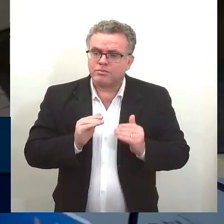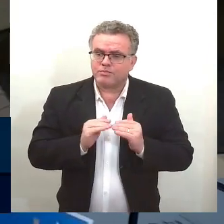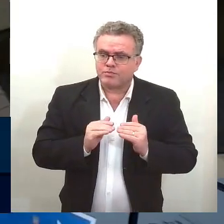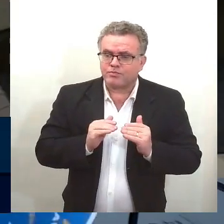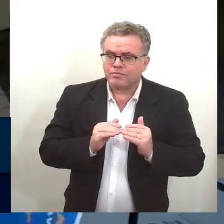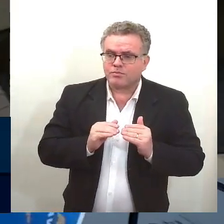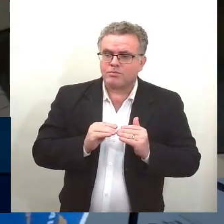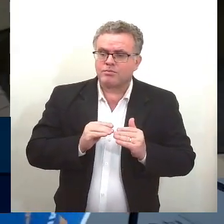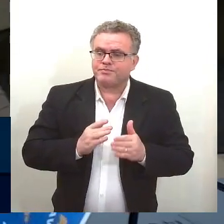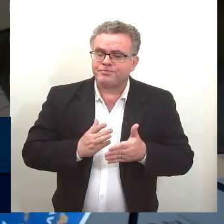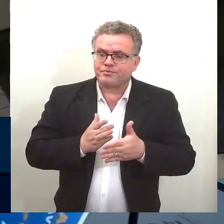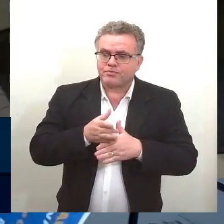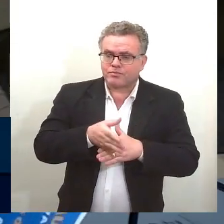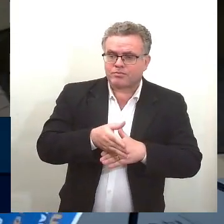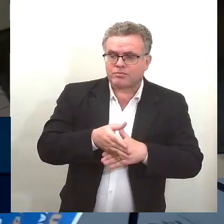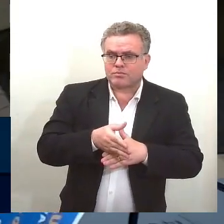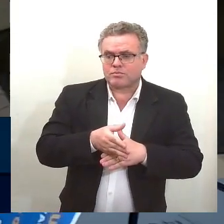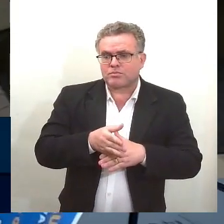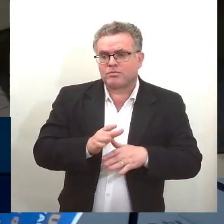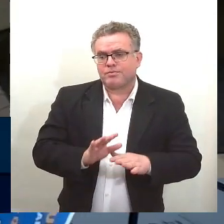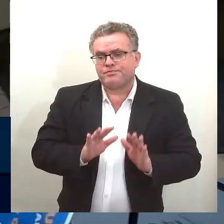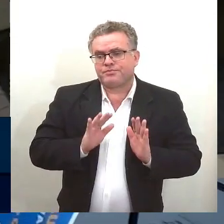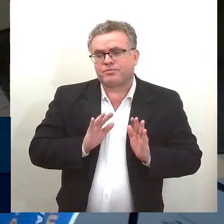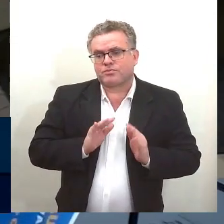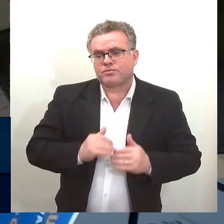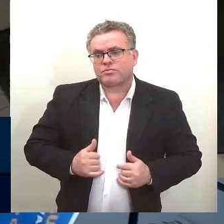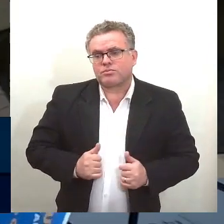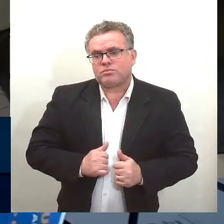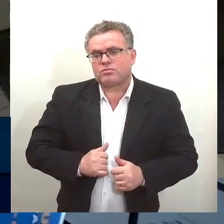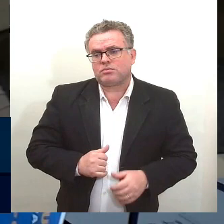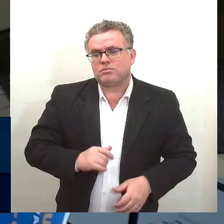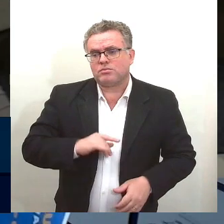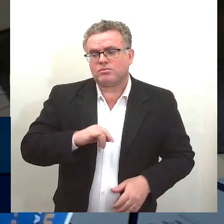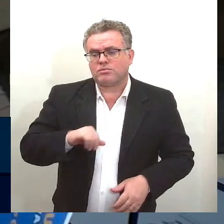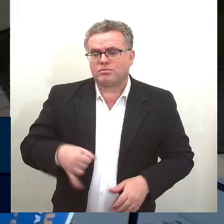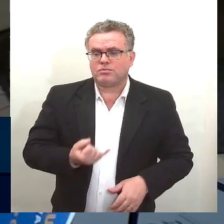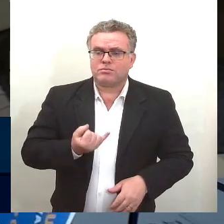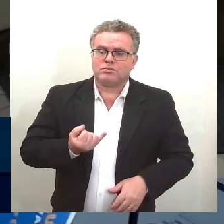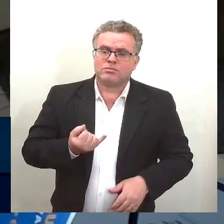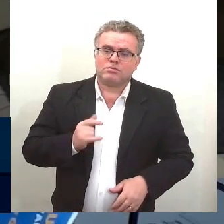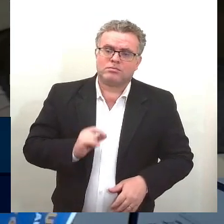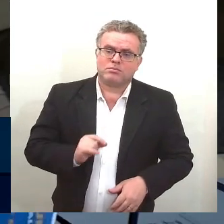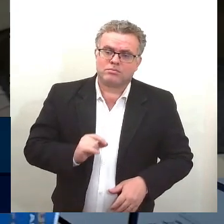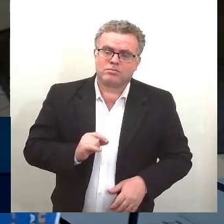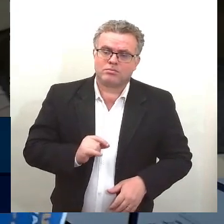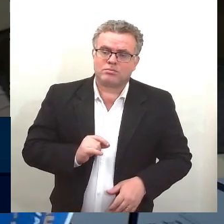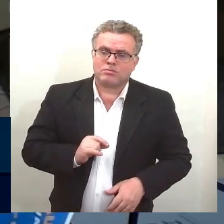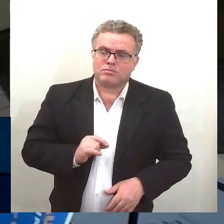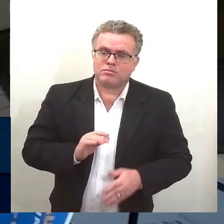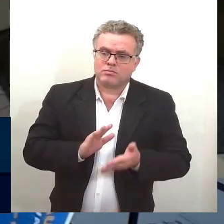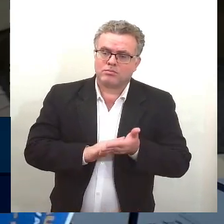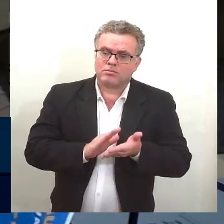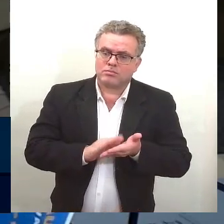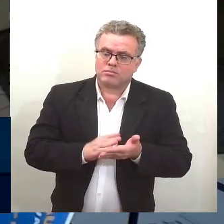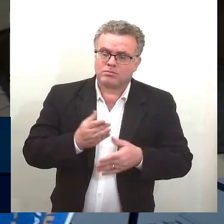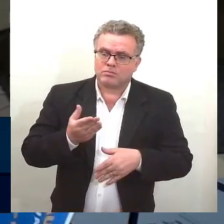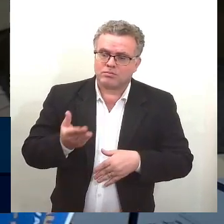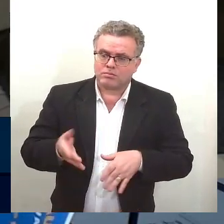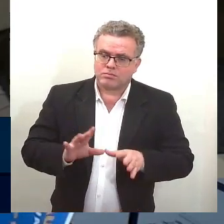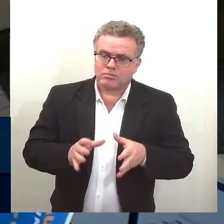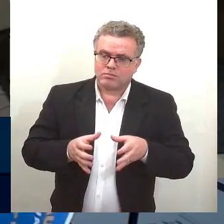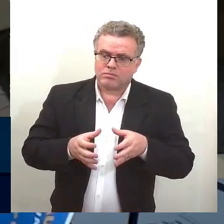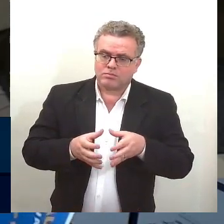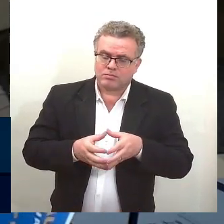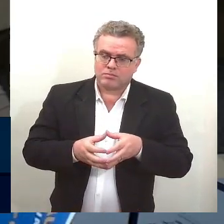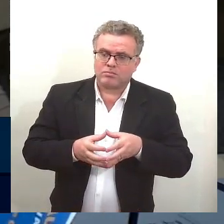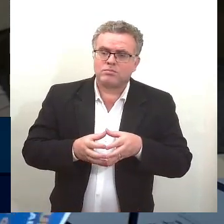mas aproveitando para poder parabenizar a senhora, toda a equipe, né, onde nós temos a certeza